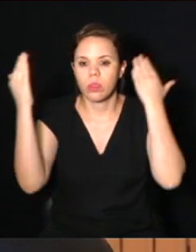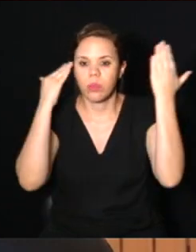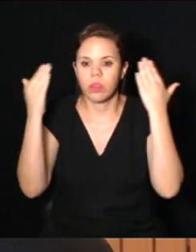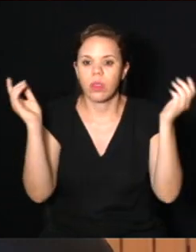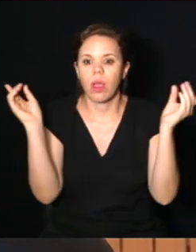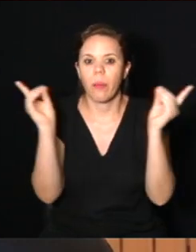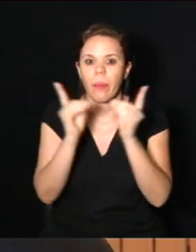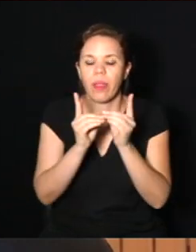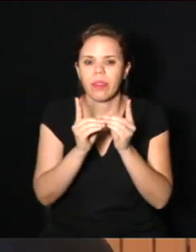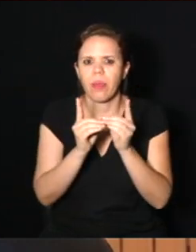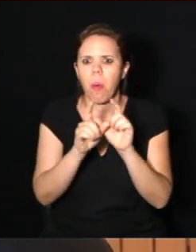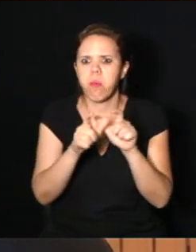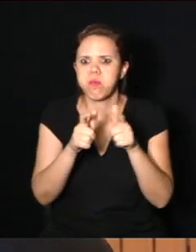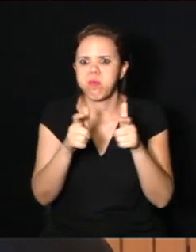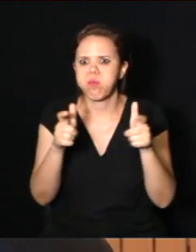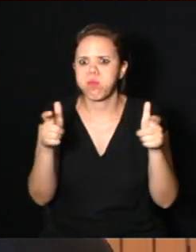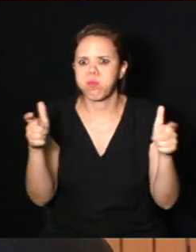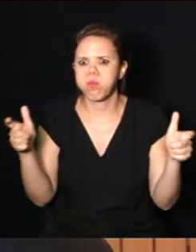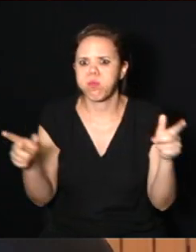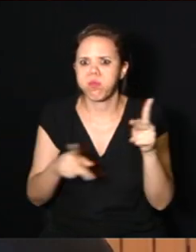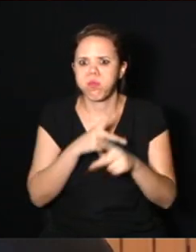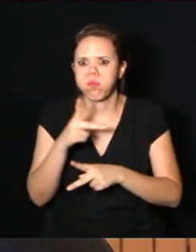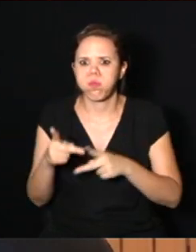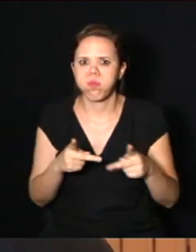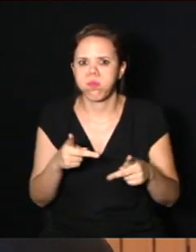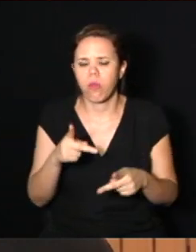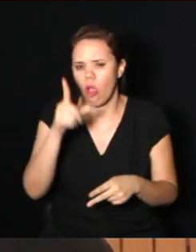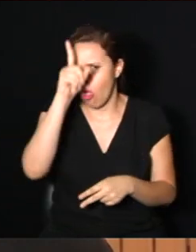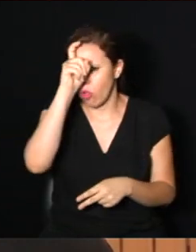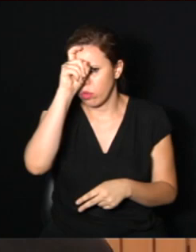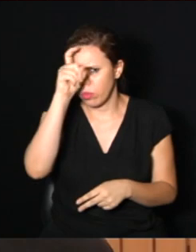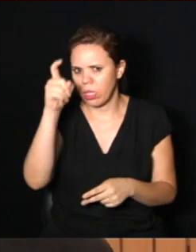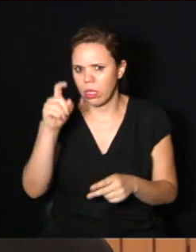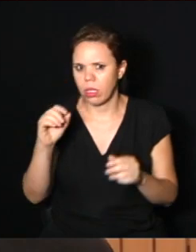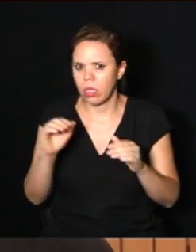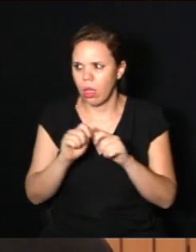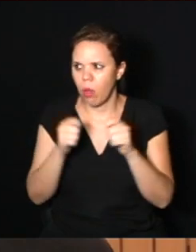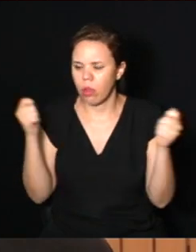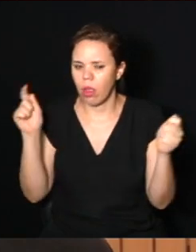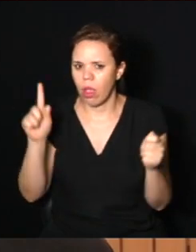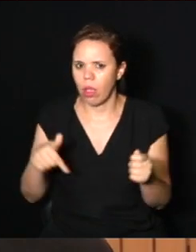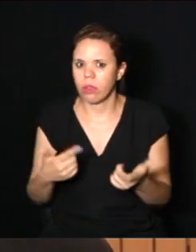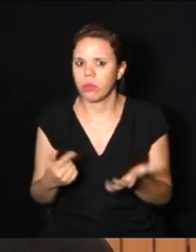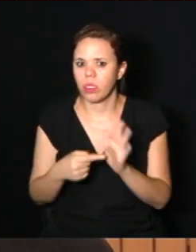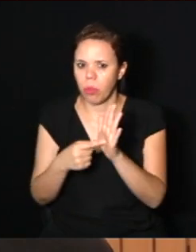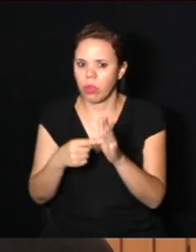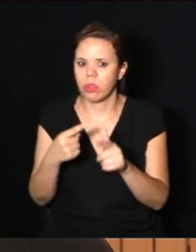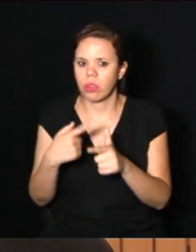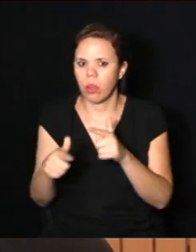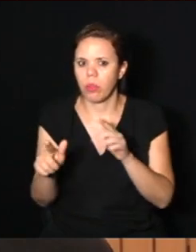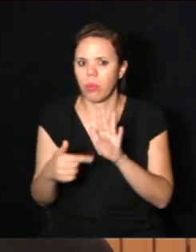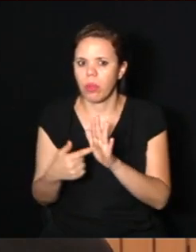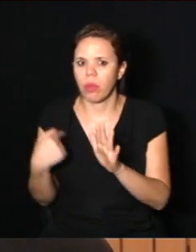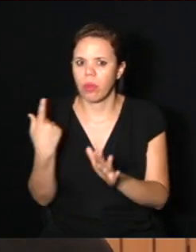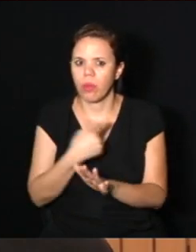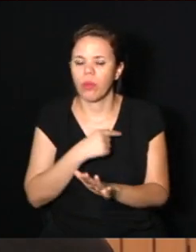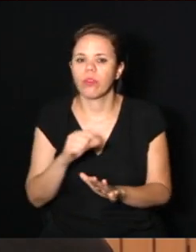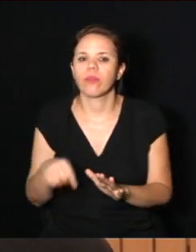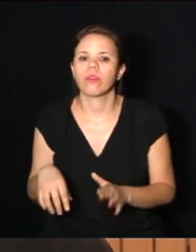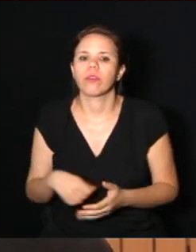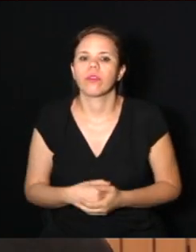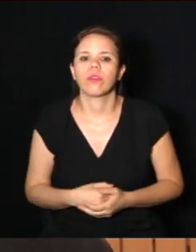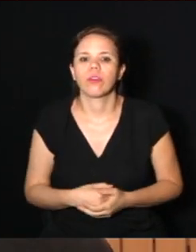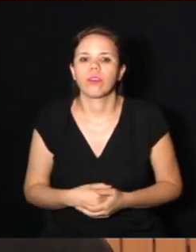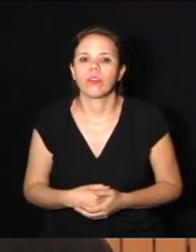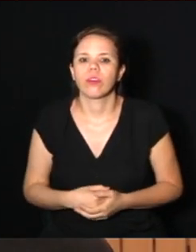uma população imensa em um hospital geral, e isso também precisa ser problematizado. Mas a questão que nos chegou, acho